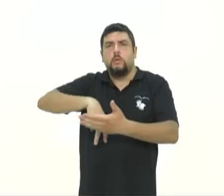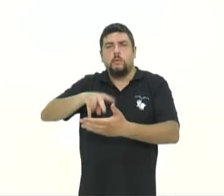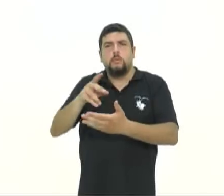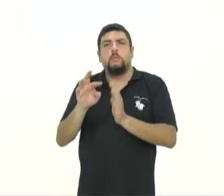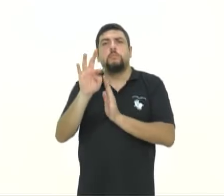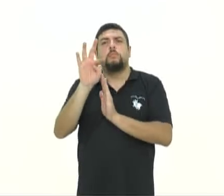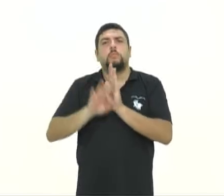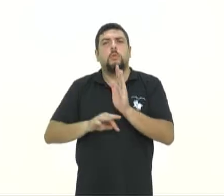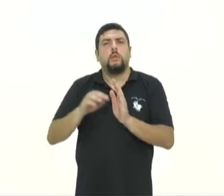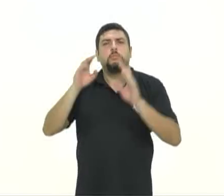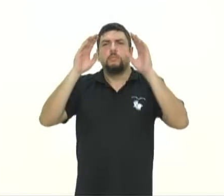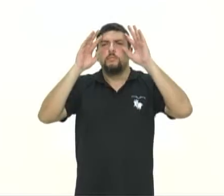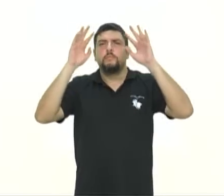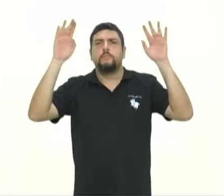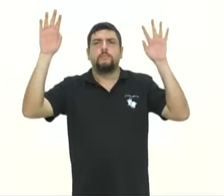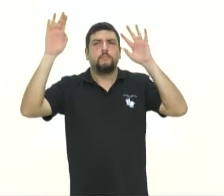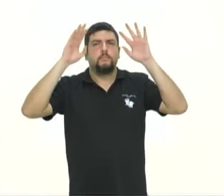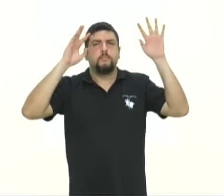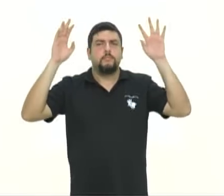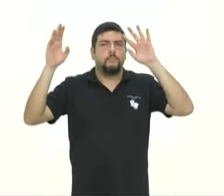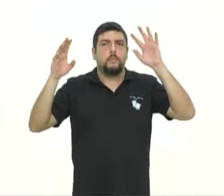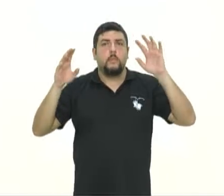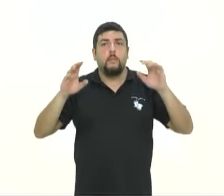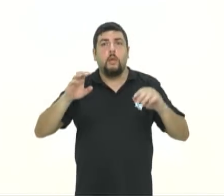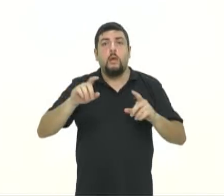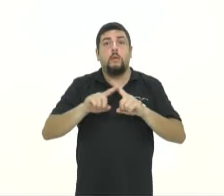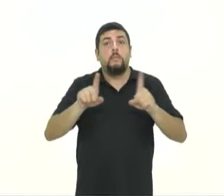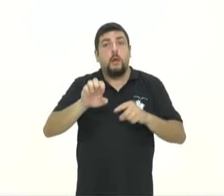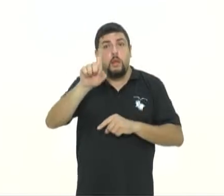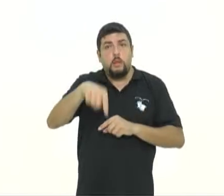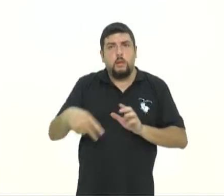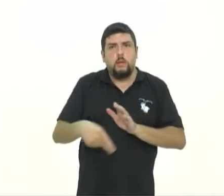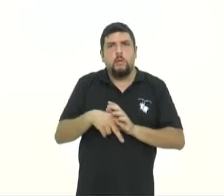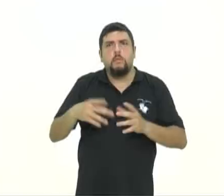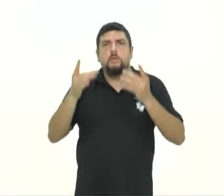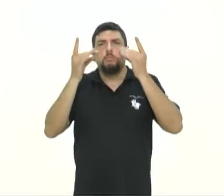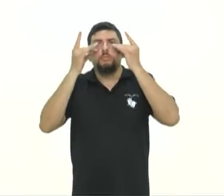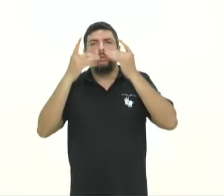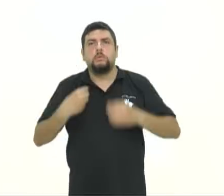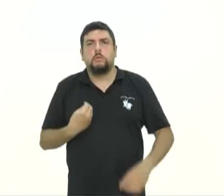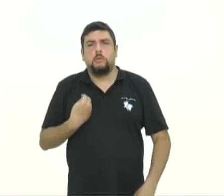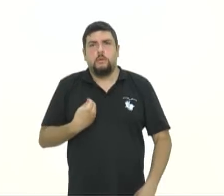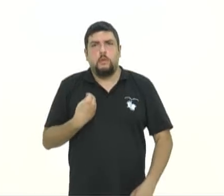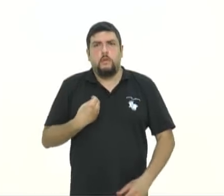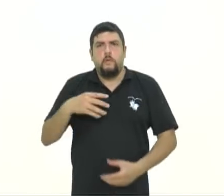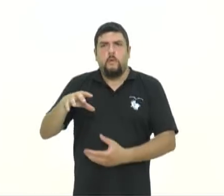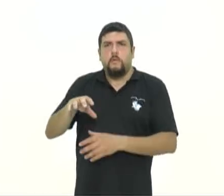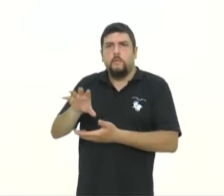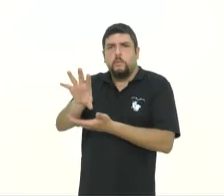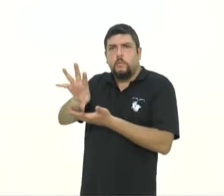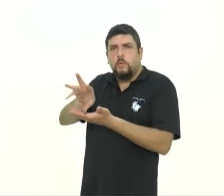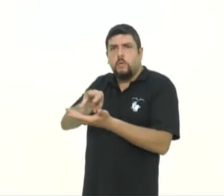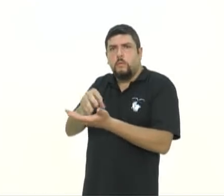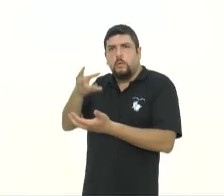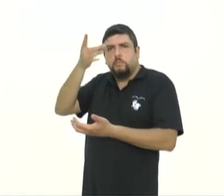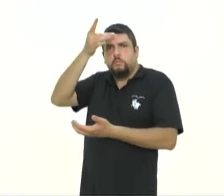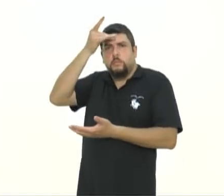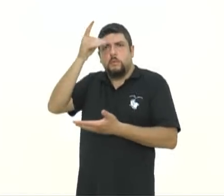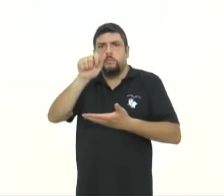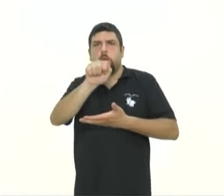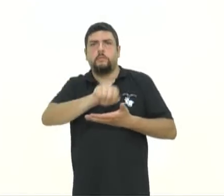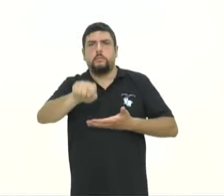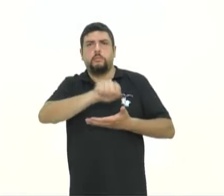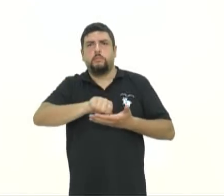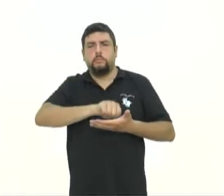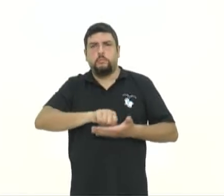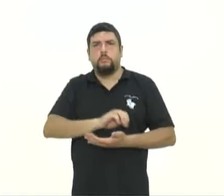ficcional criado a partir de uma história vivenciada no cotidiano, bem como traz a dimensão temporal. Então, vejam